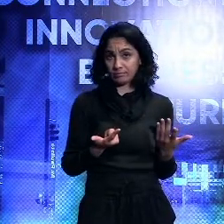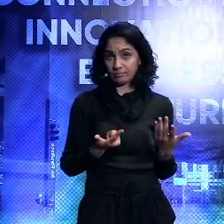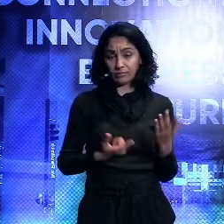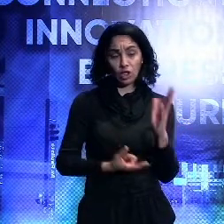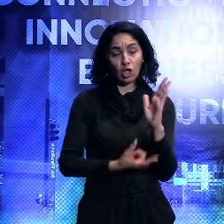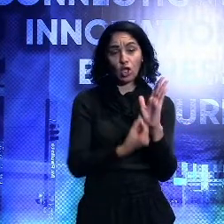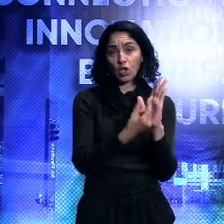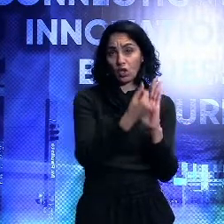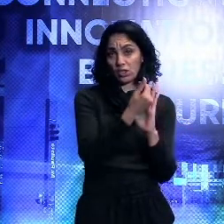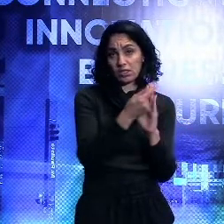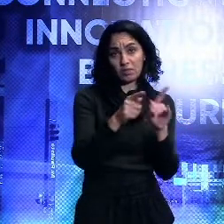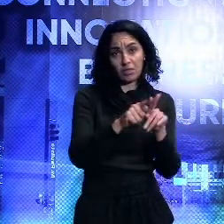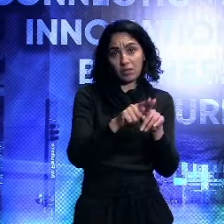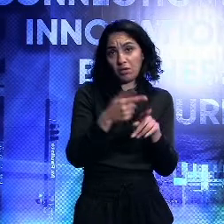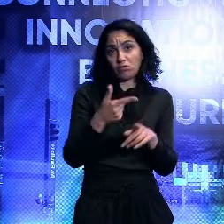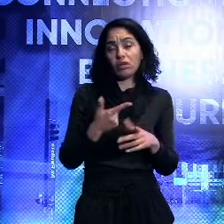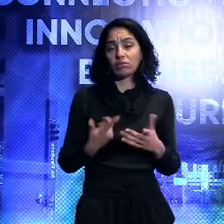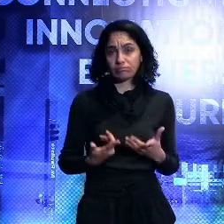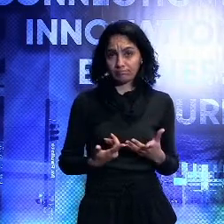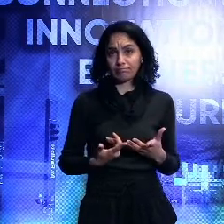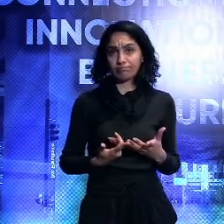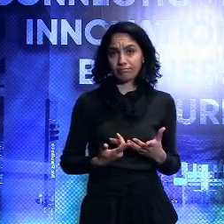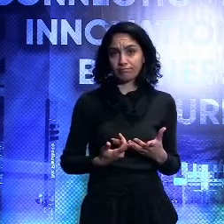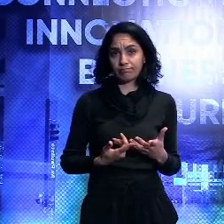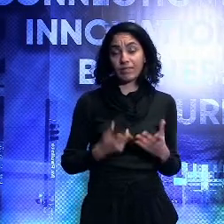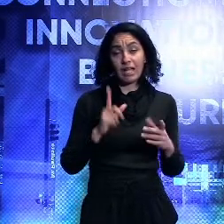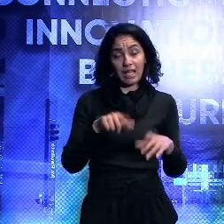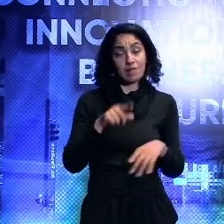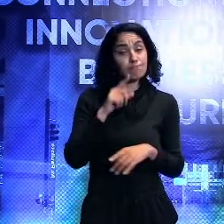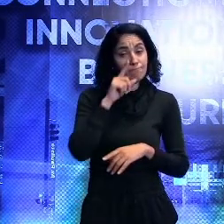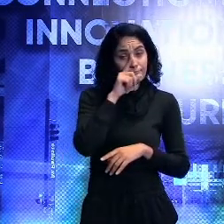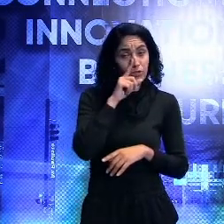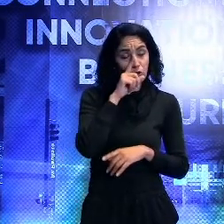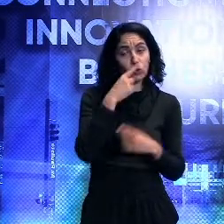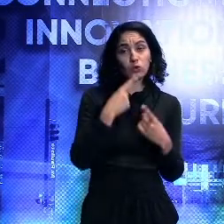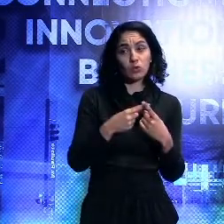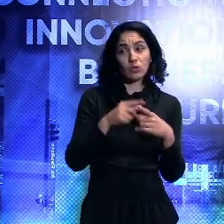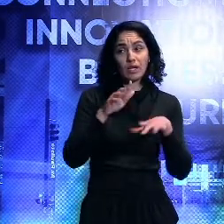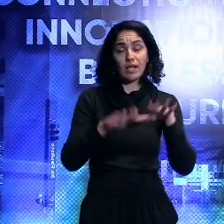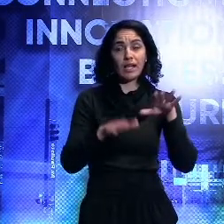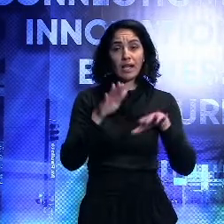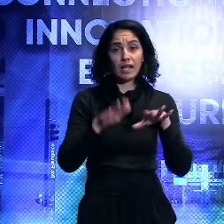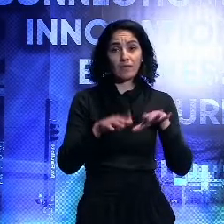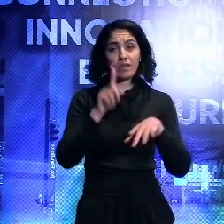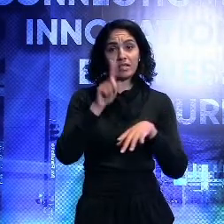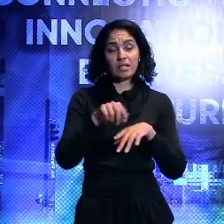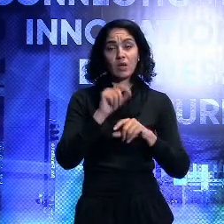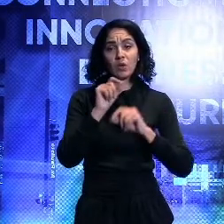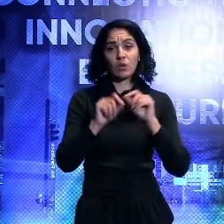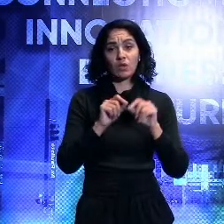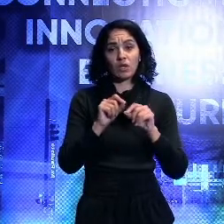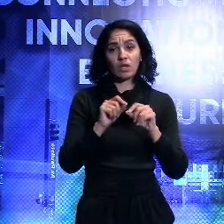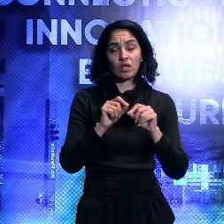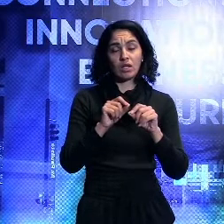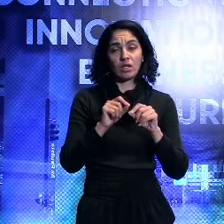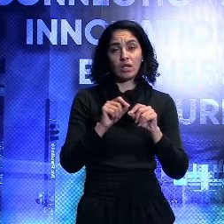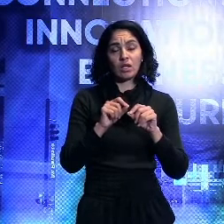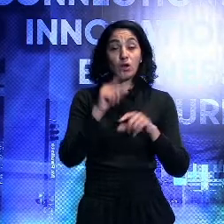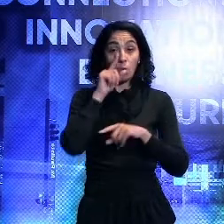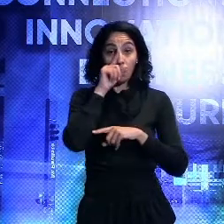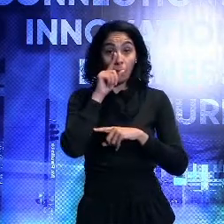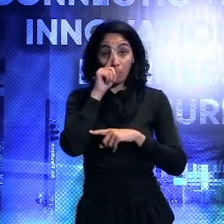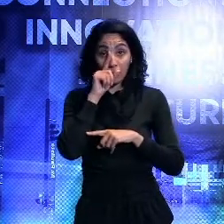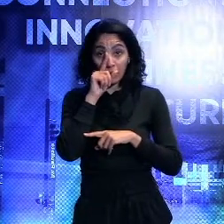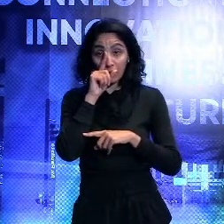levantar esses dados no mercado. Mas é sempre arriscado. E, às vezes, o risco não compensa